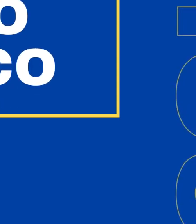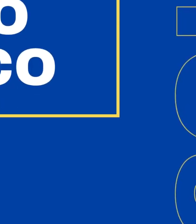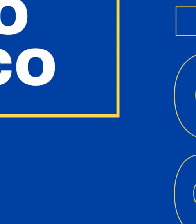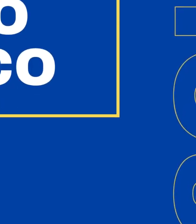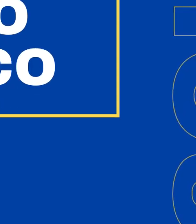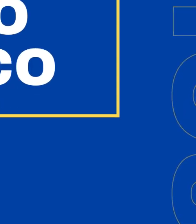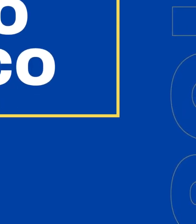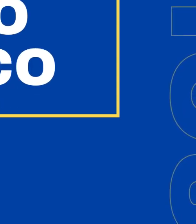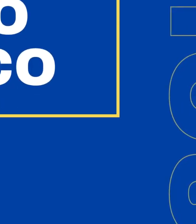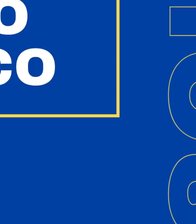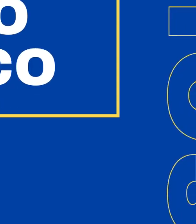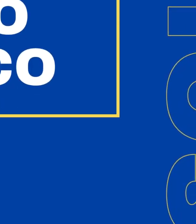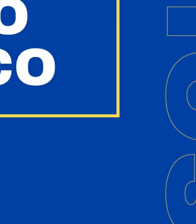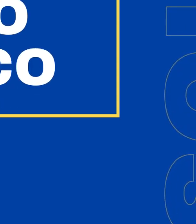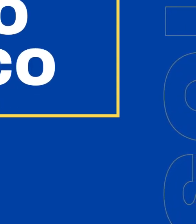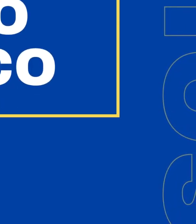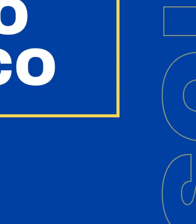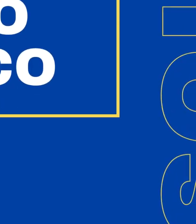bem-estar econômico.